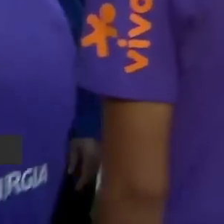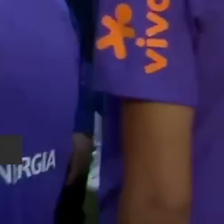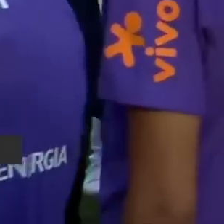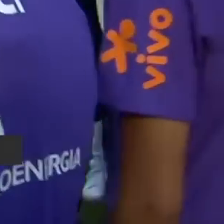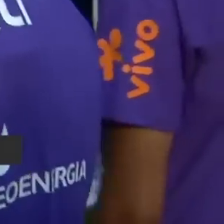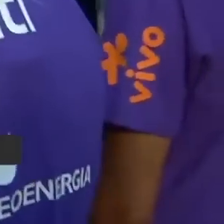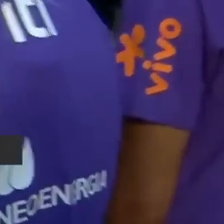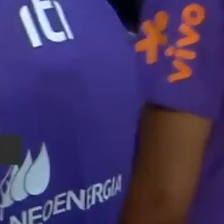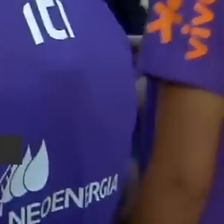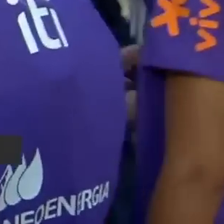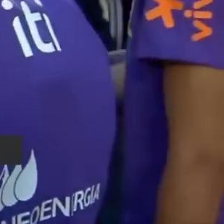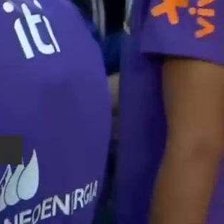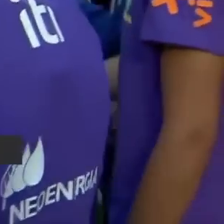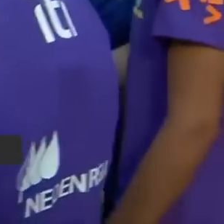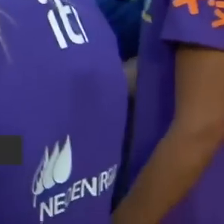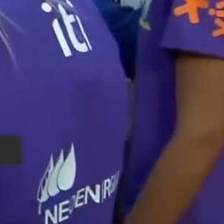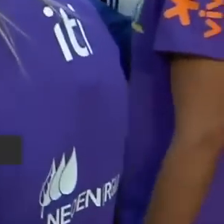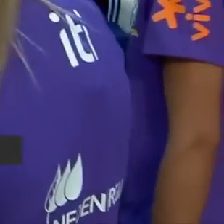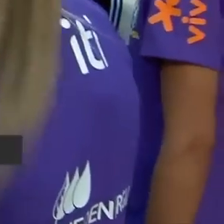Hashtag